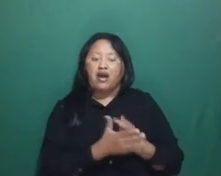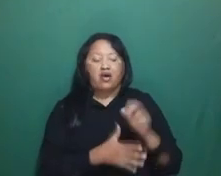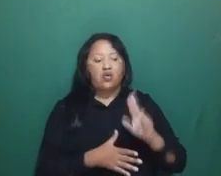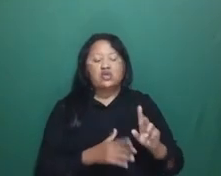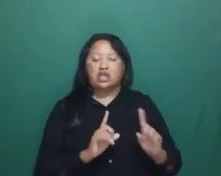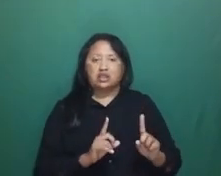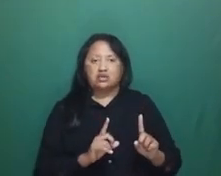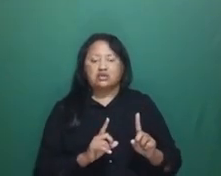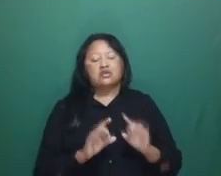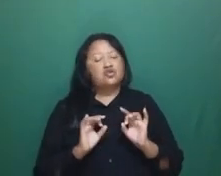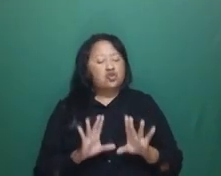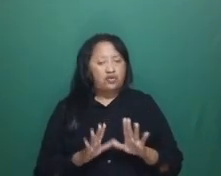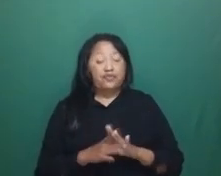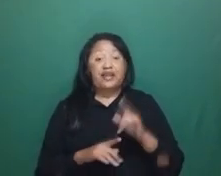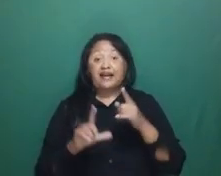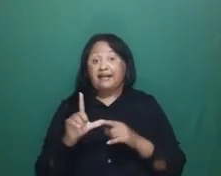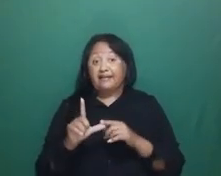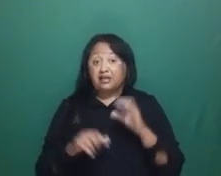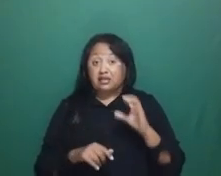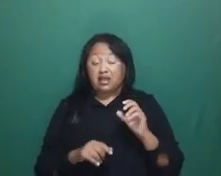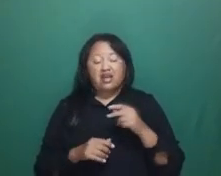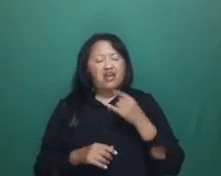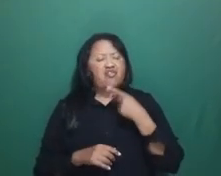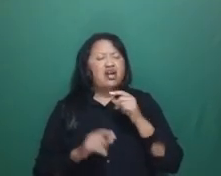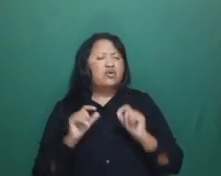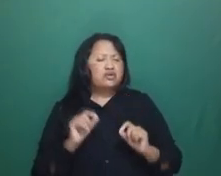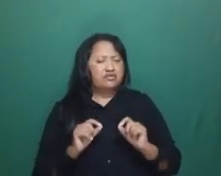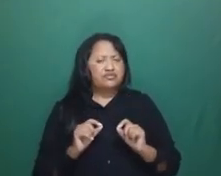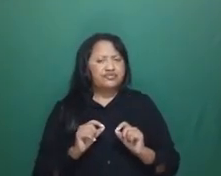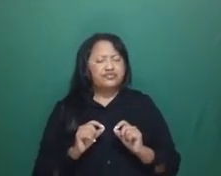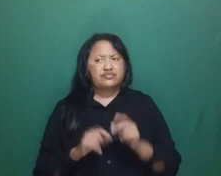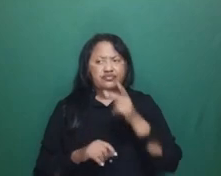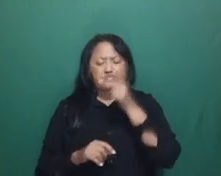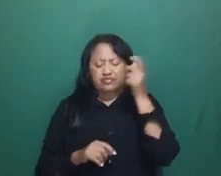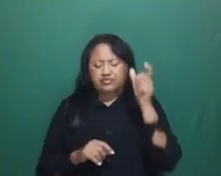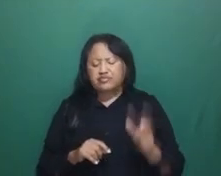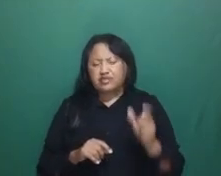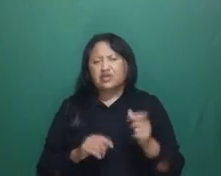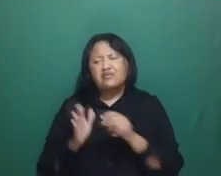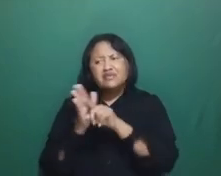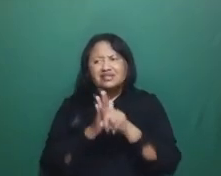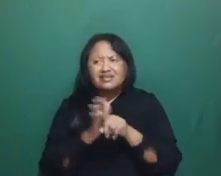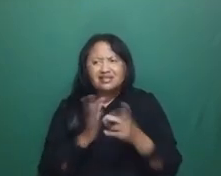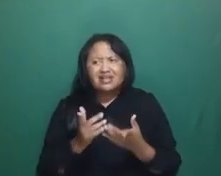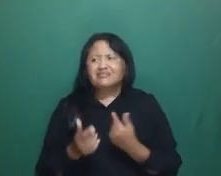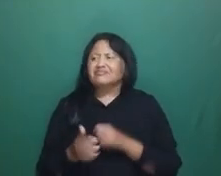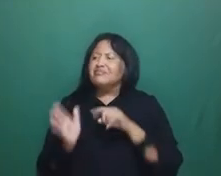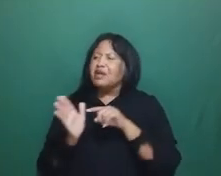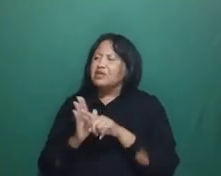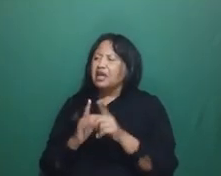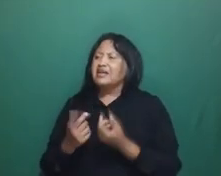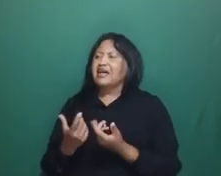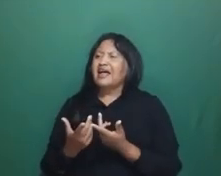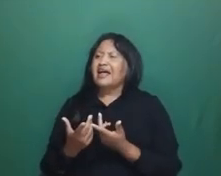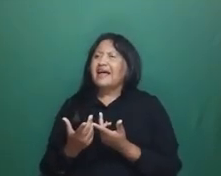apenas tá a letra C diz o seguinte o consumidor ele vai precisar questionar sobre a